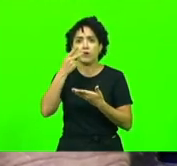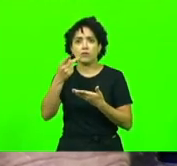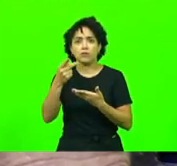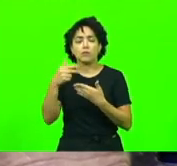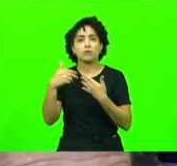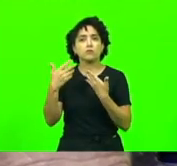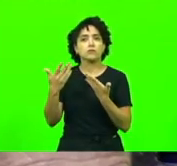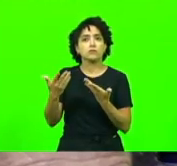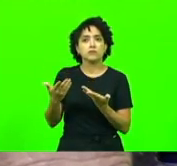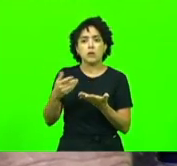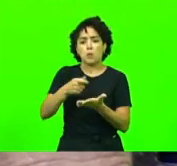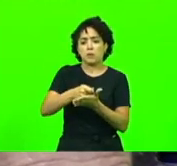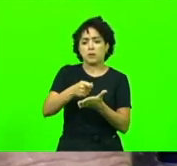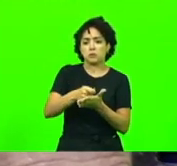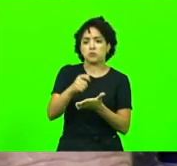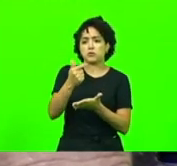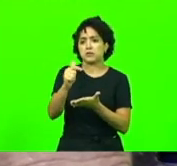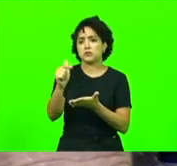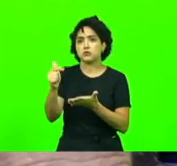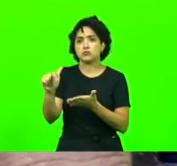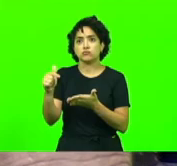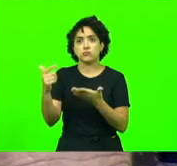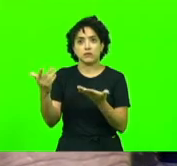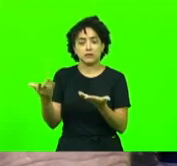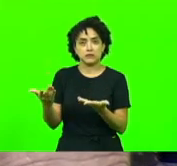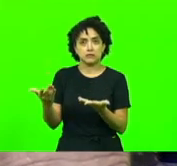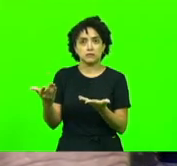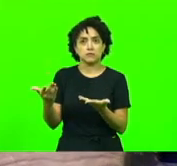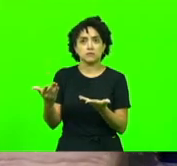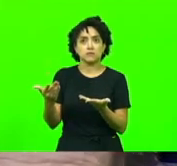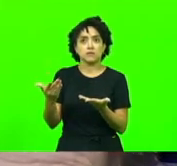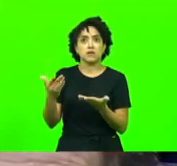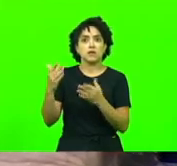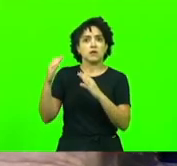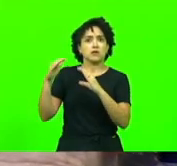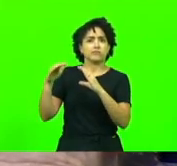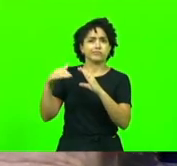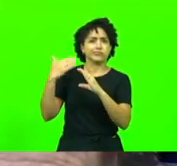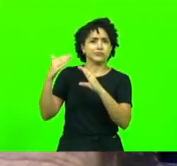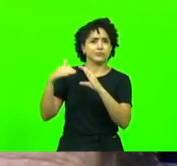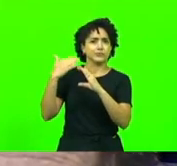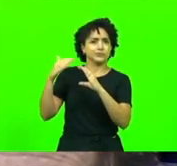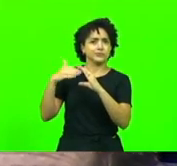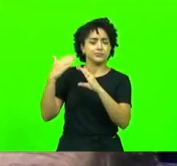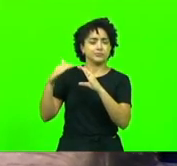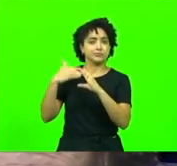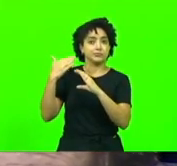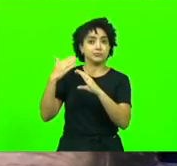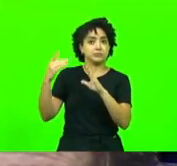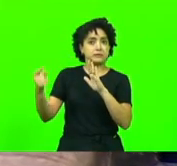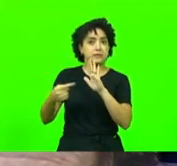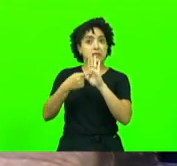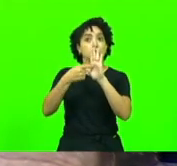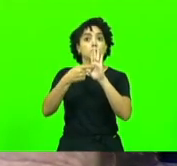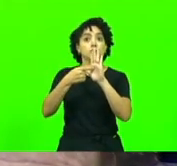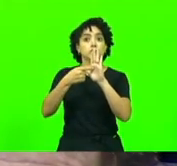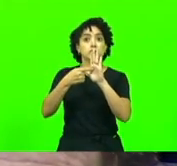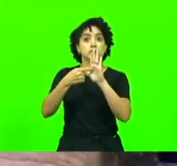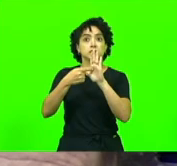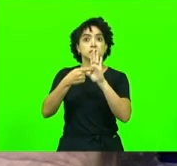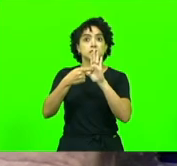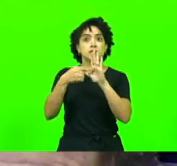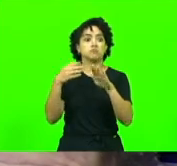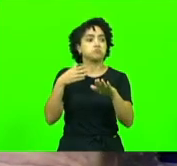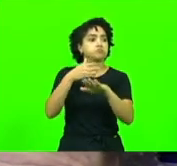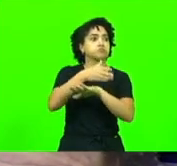que não está tendo obrigatoriedade. Eu estou recebendo denúncias de pessoas que não conseguem acompanhar seus parentes dentro de